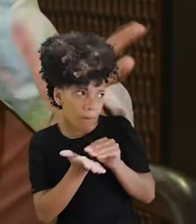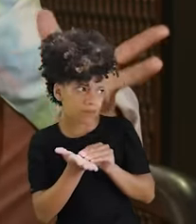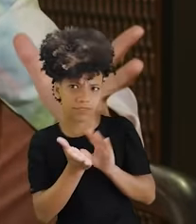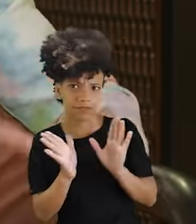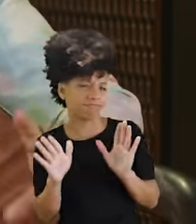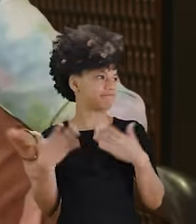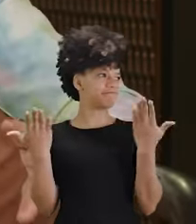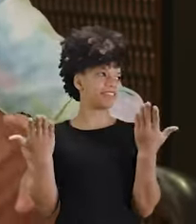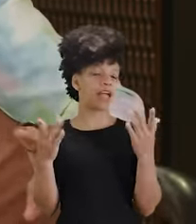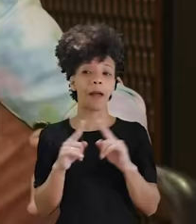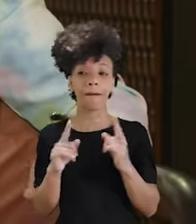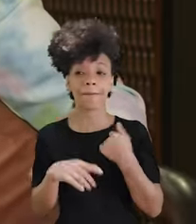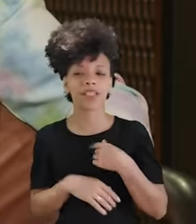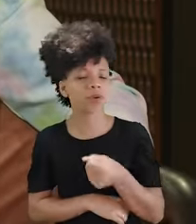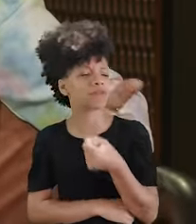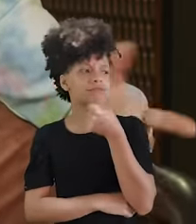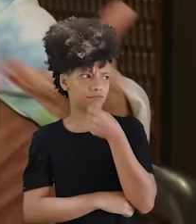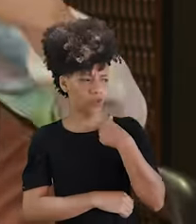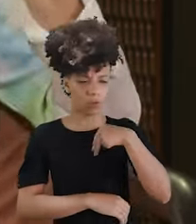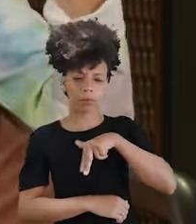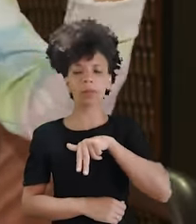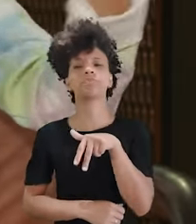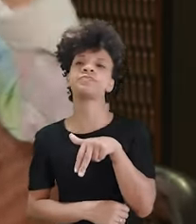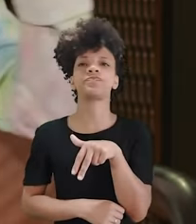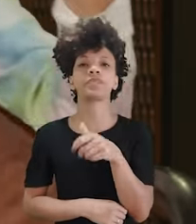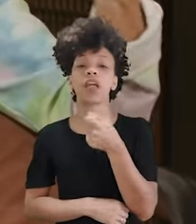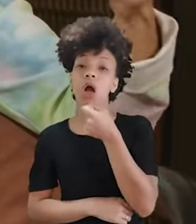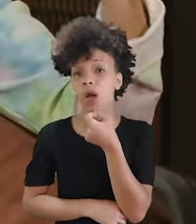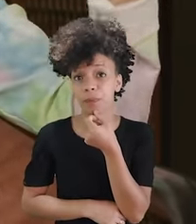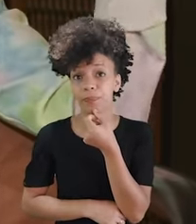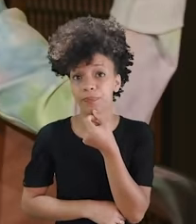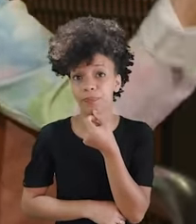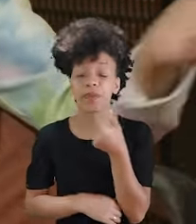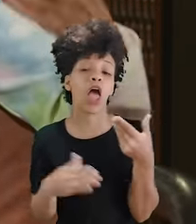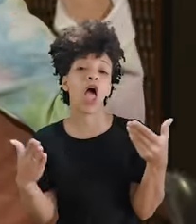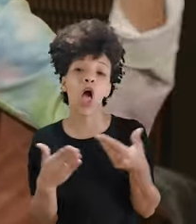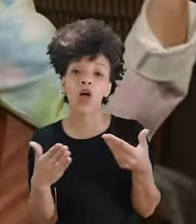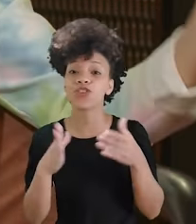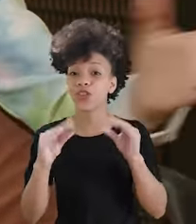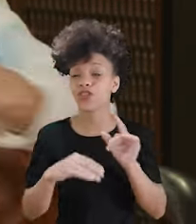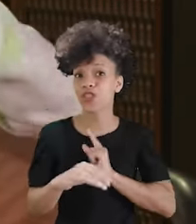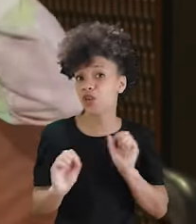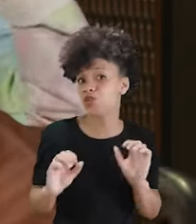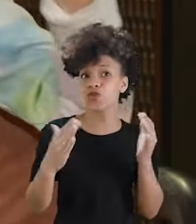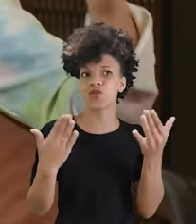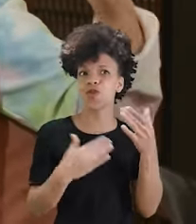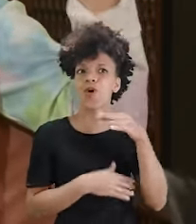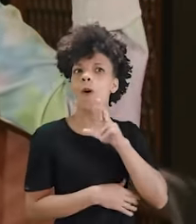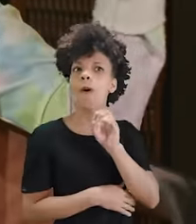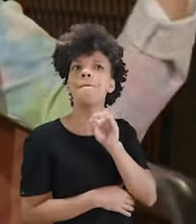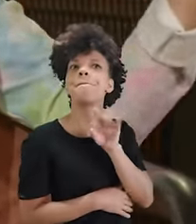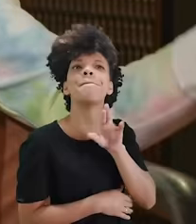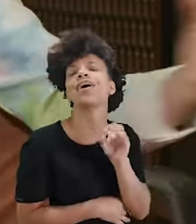uma zoeira que a gente fazia e eu ia no microfone no anúncio né geral e falava hoje à noite teremos